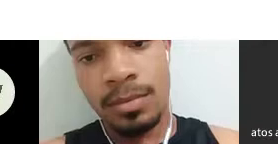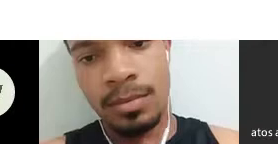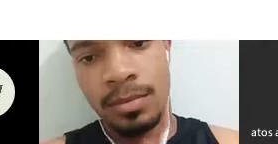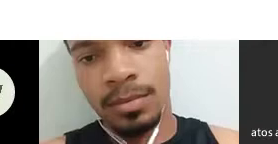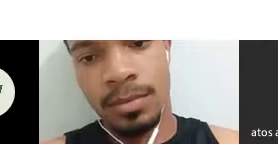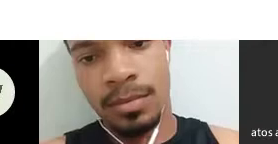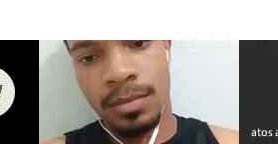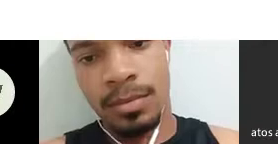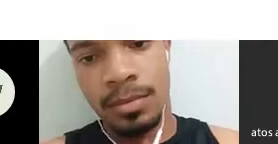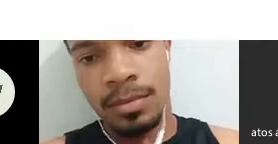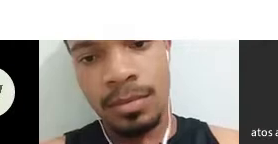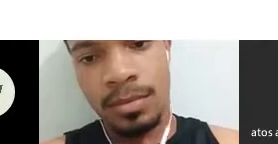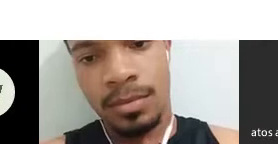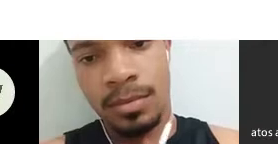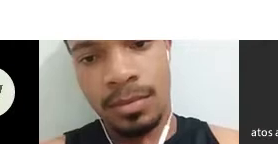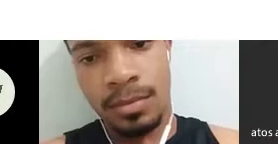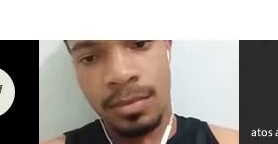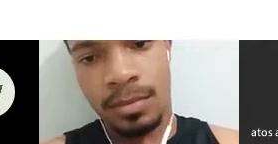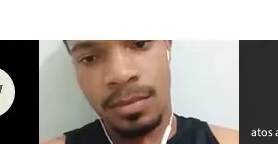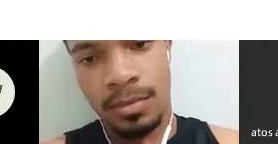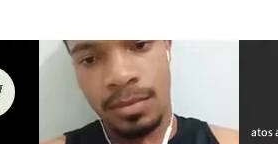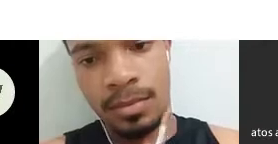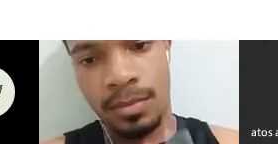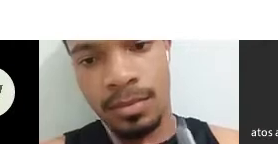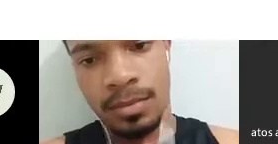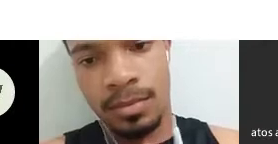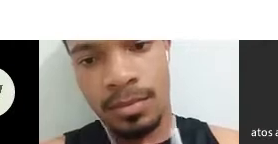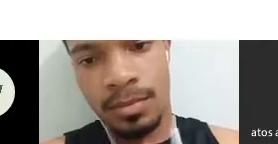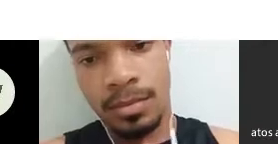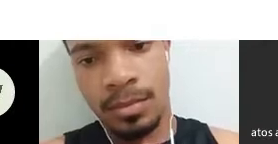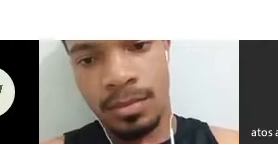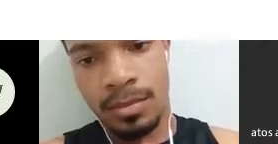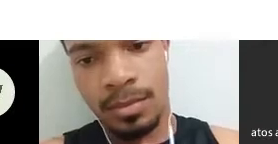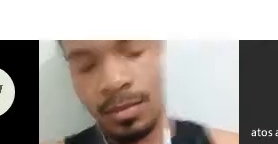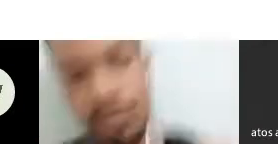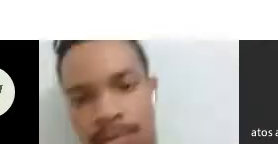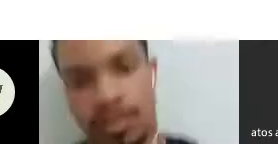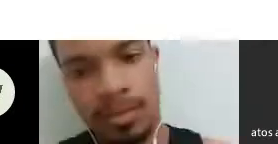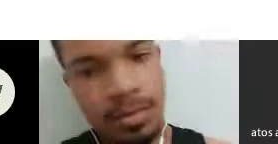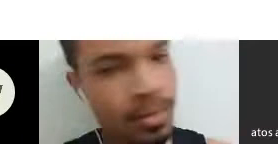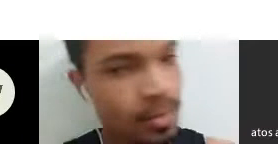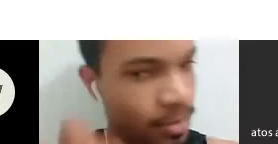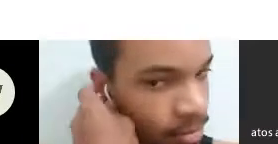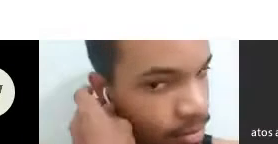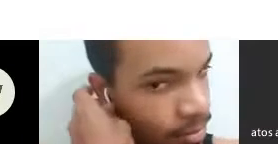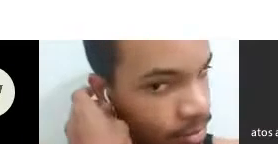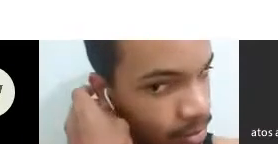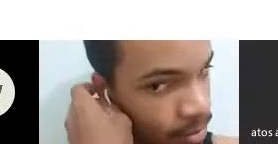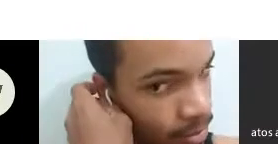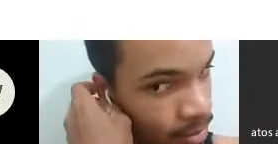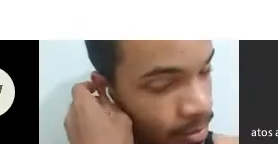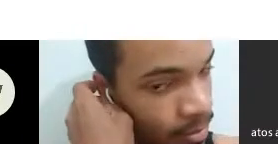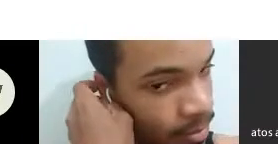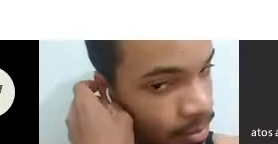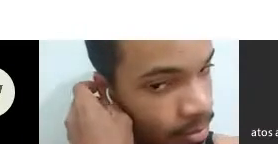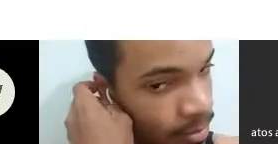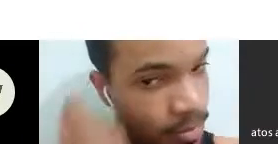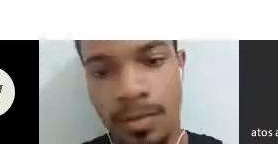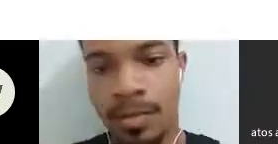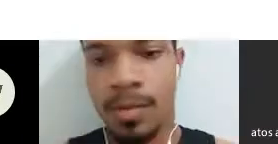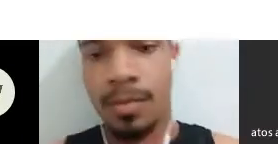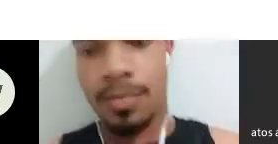substâncias. Algumas substâncias que a gente queira isolar ou queira retirar algumas impurezas de algumas substâncias, e